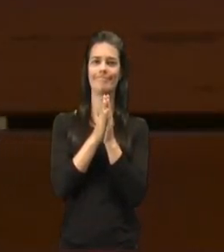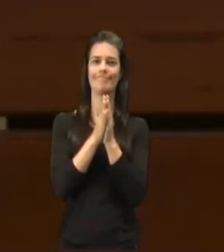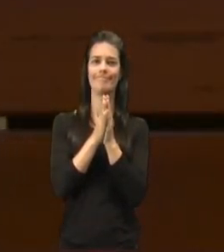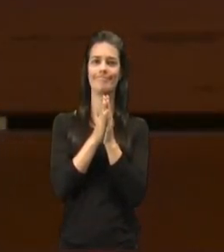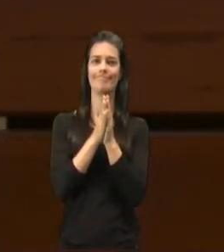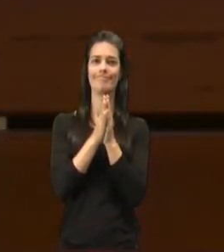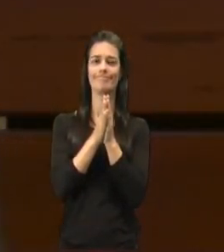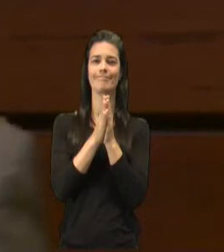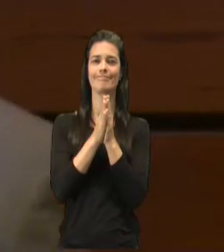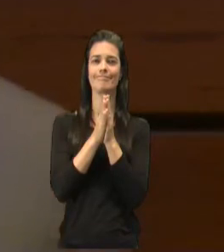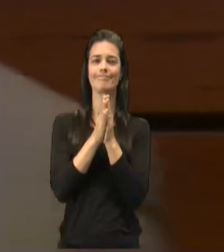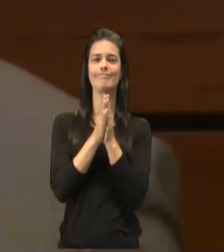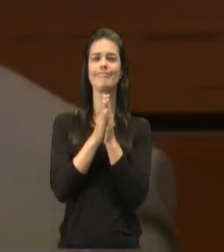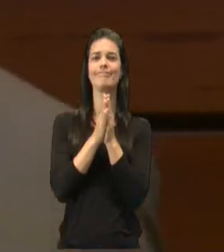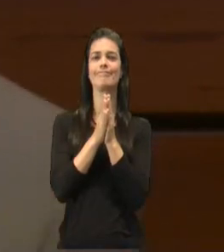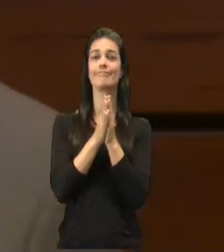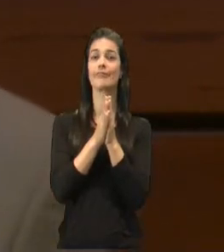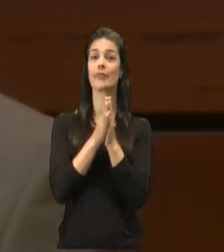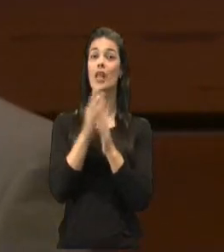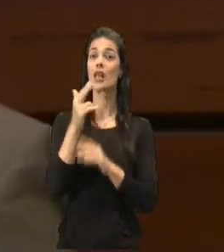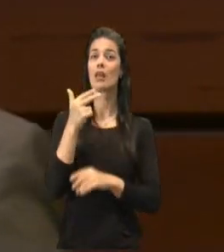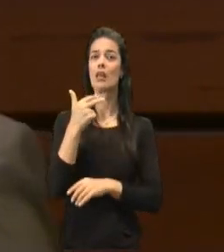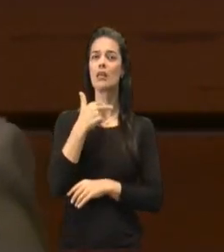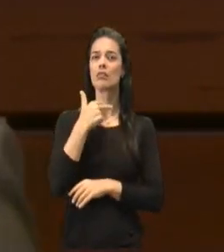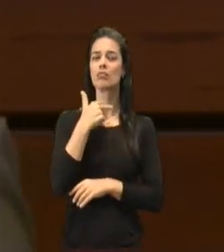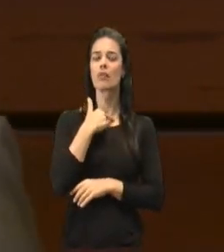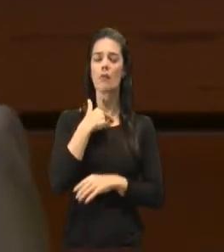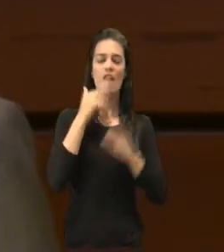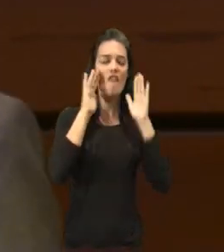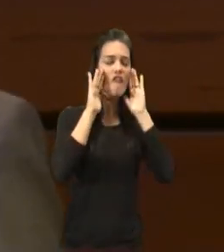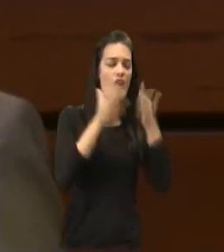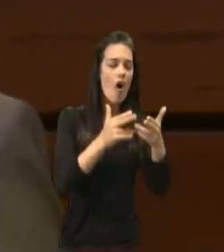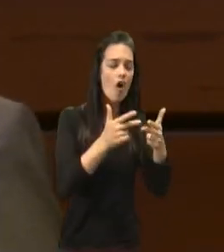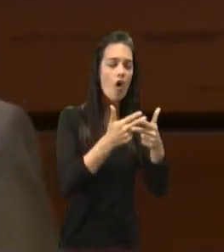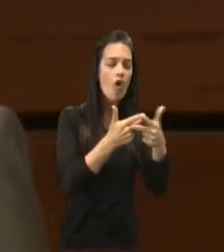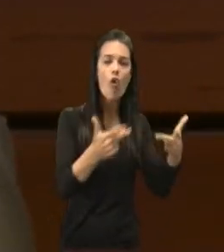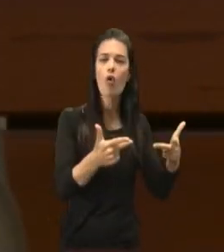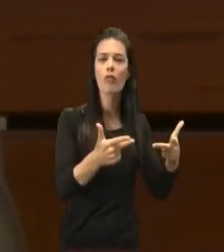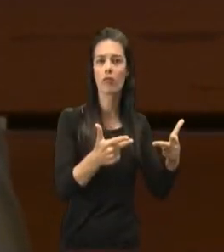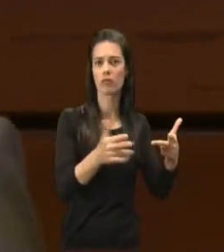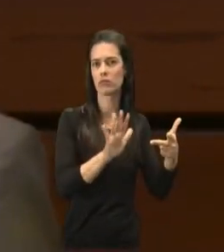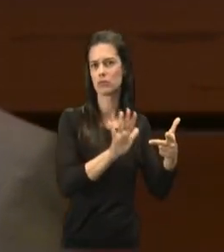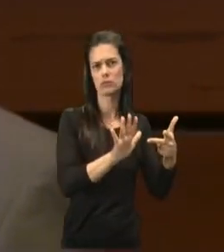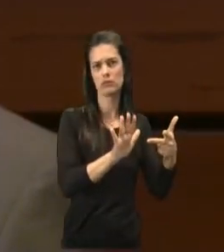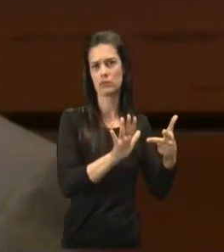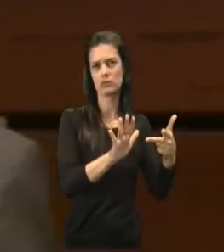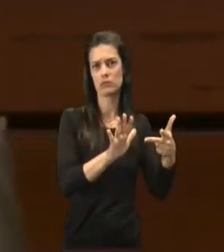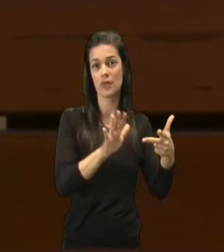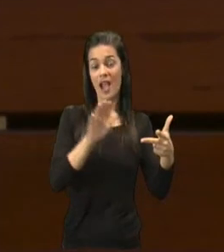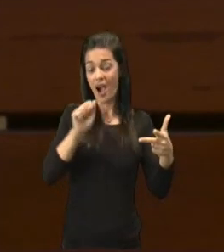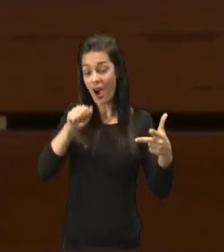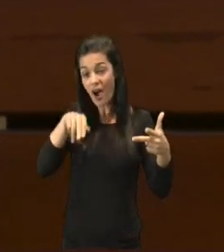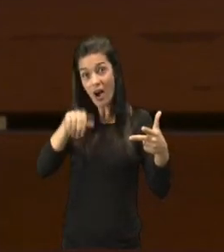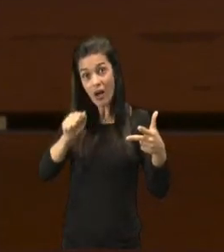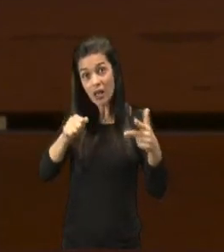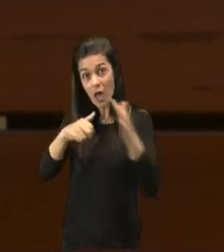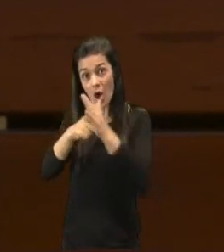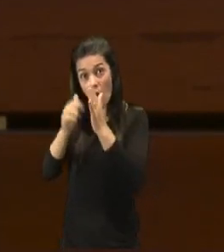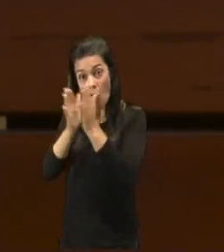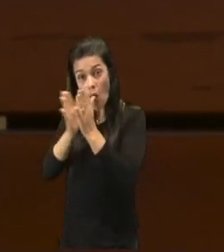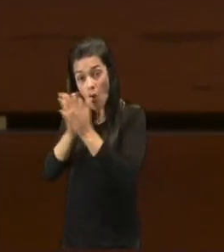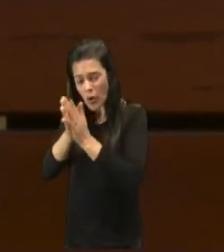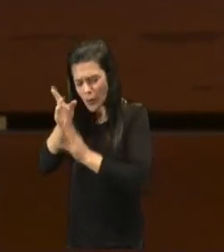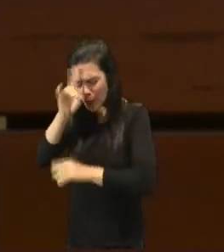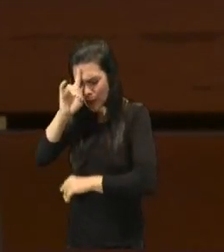Não podemos nos limitar às coisas materiais. Diz a Bíblia que Ana orava incessantemente.